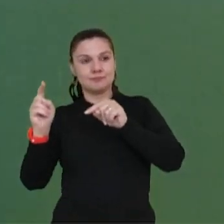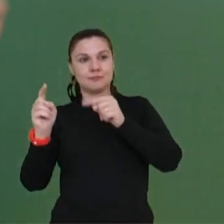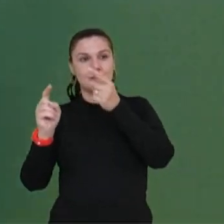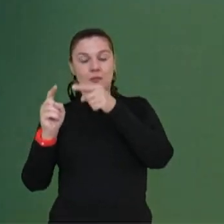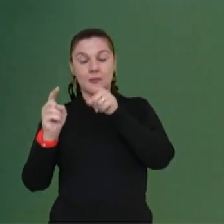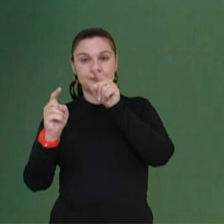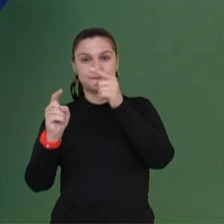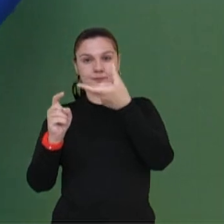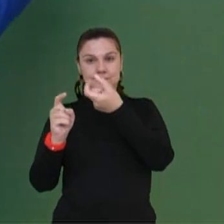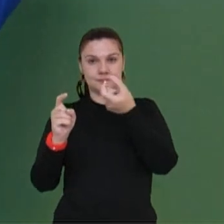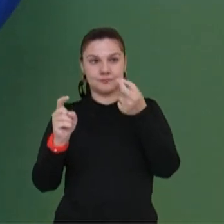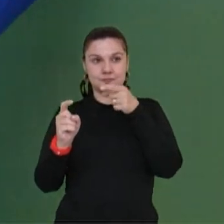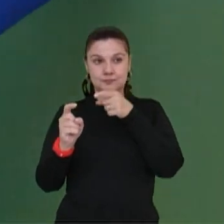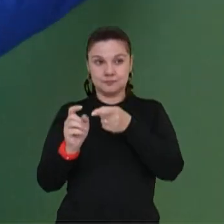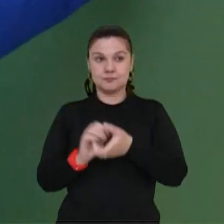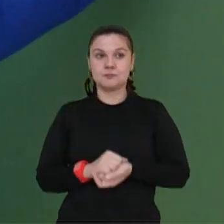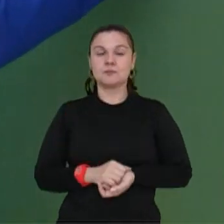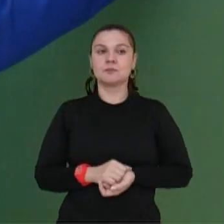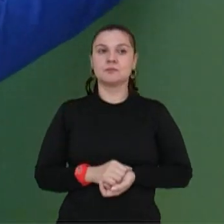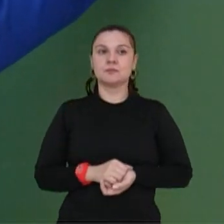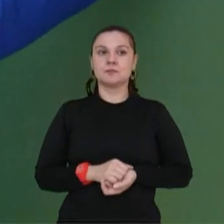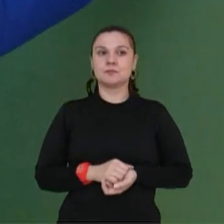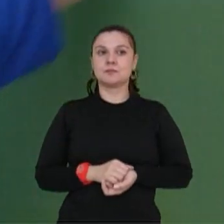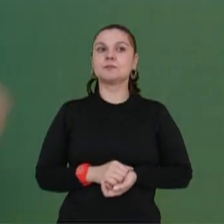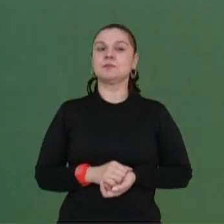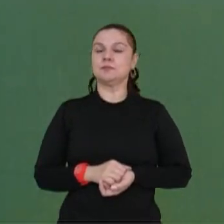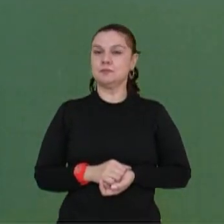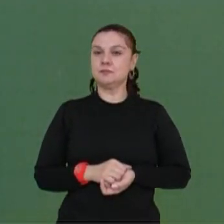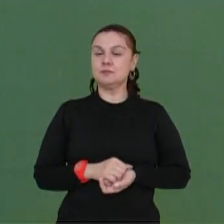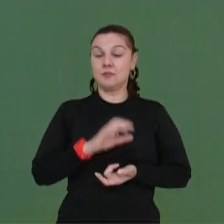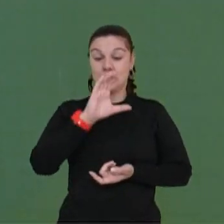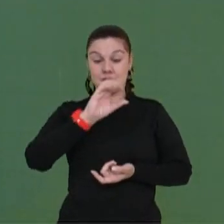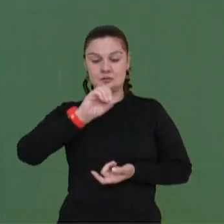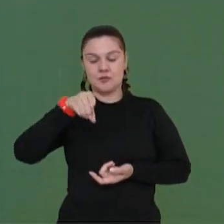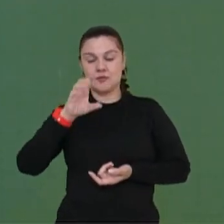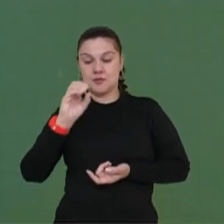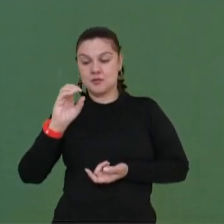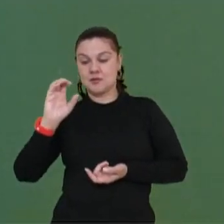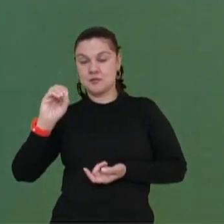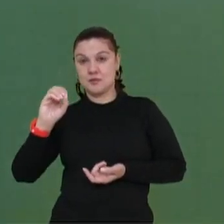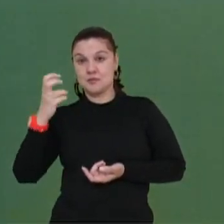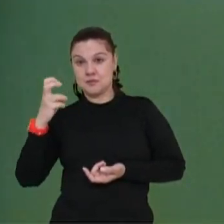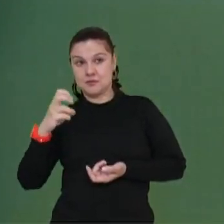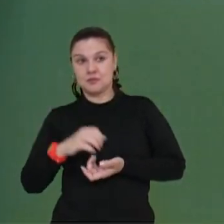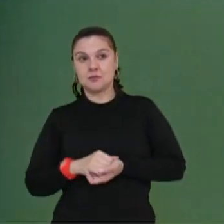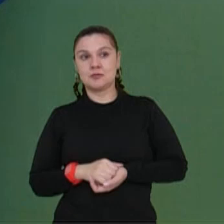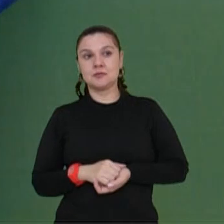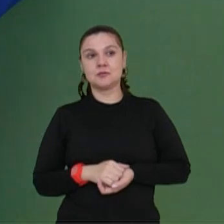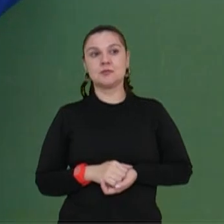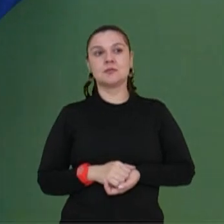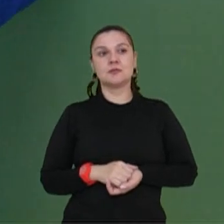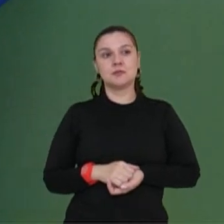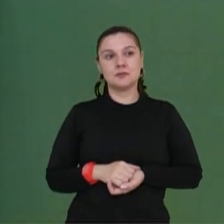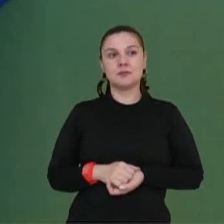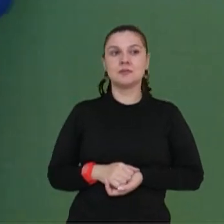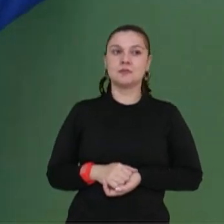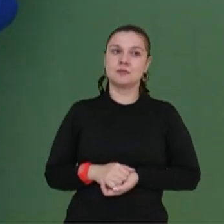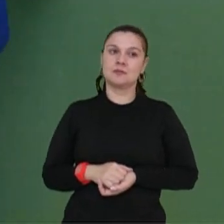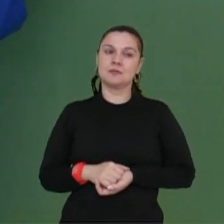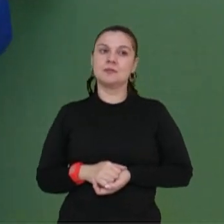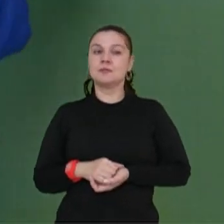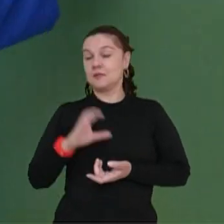100 centésimos. E 100 dividido por 20 é 5. Pronto. 5 vezes 20 é 100, para 100 dá